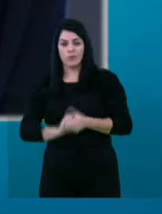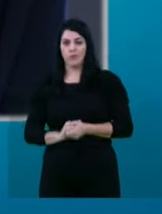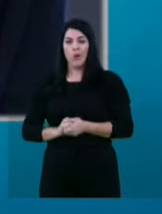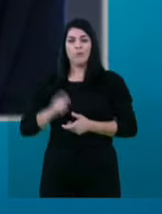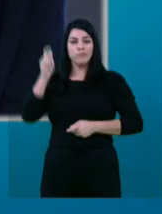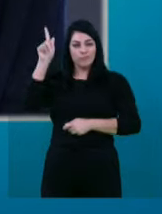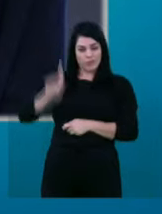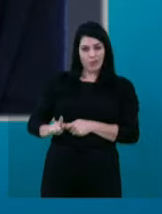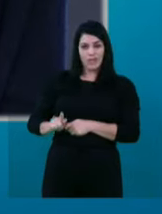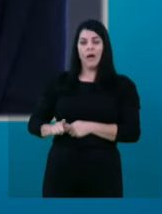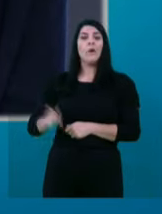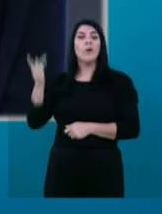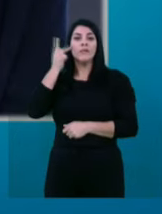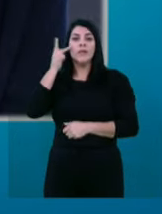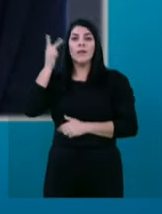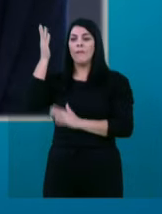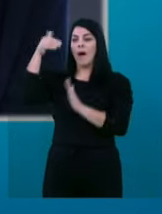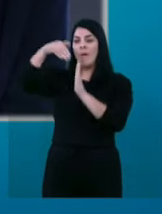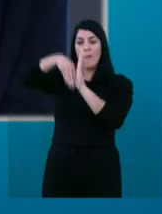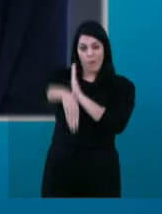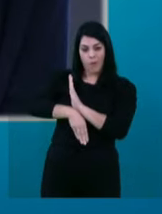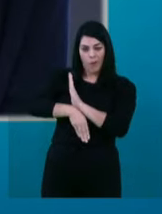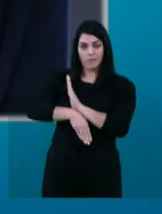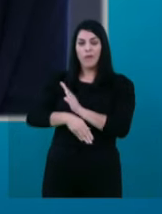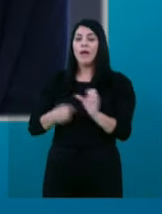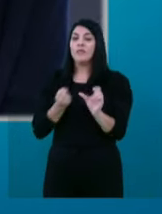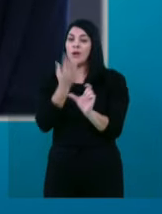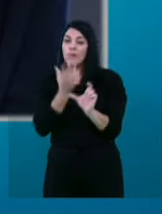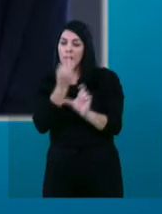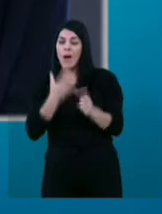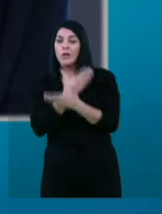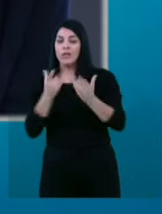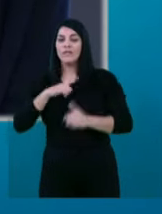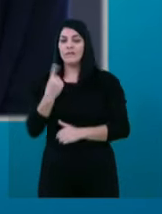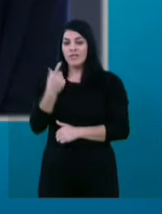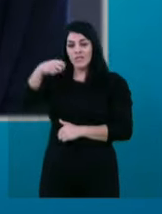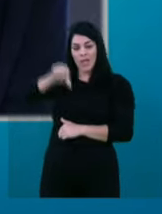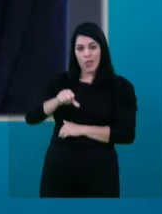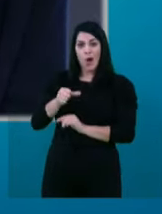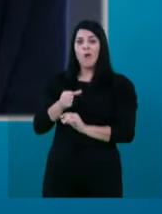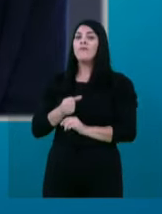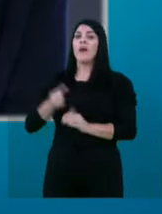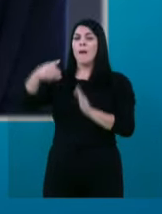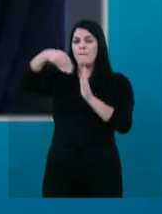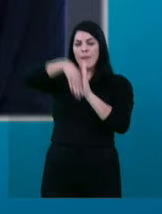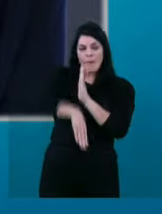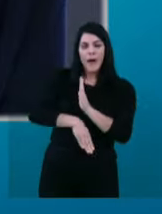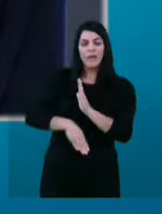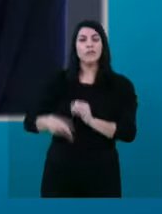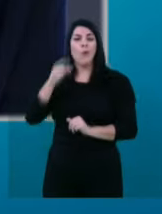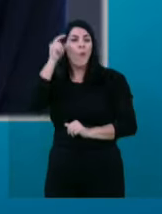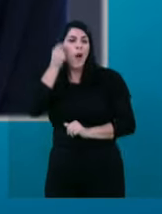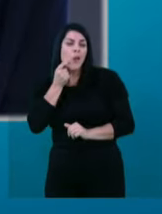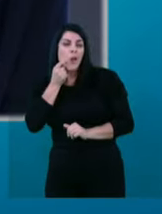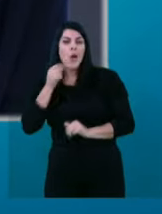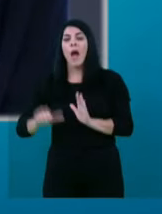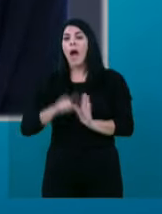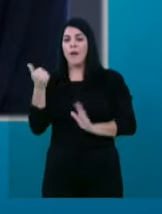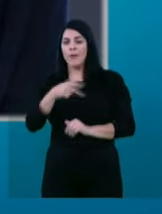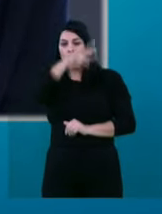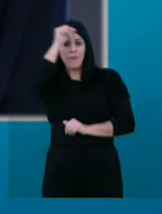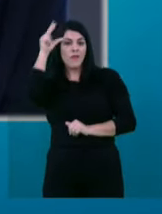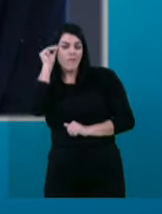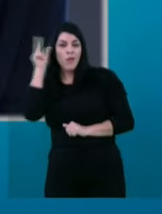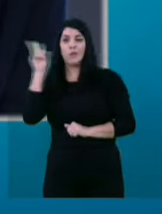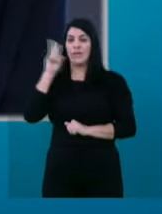que mais caiu no ranking nacional de alfabetização. Nós caímos 19 posições. Ricardo Nunes vai ser o primeiro prefeito da